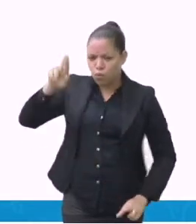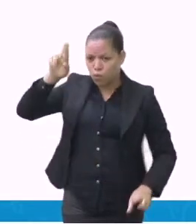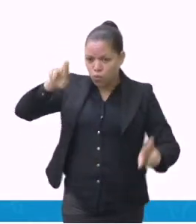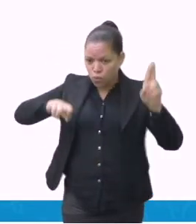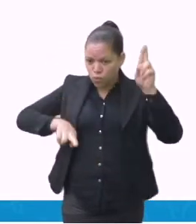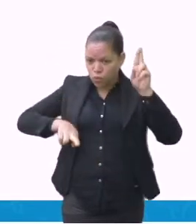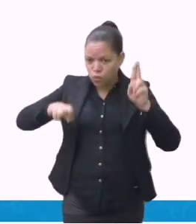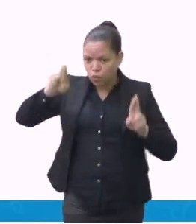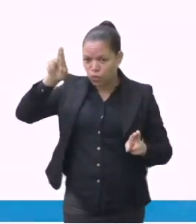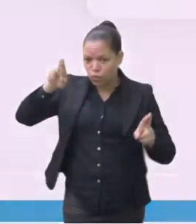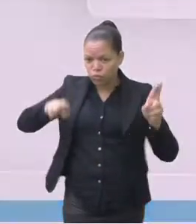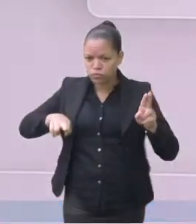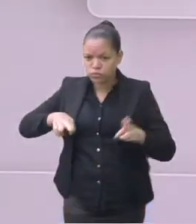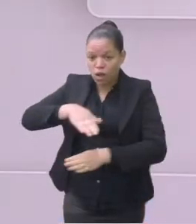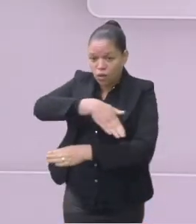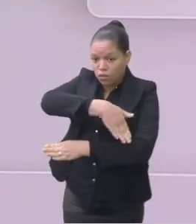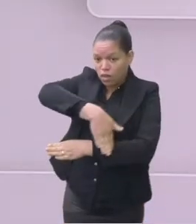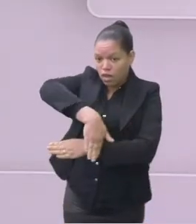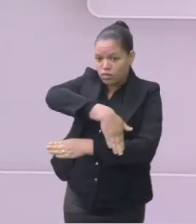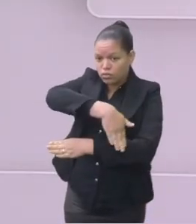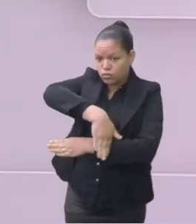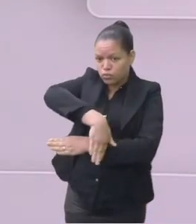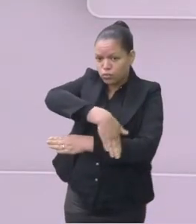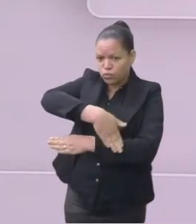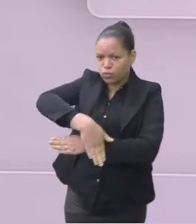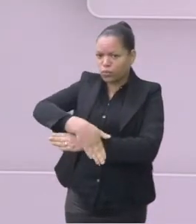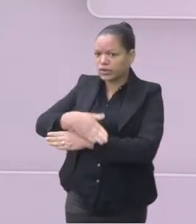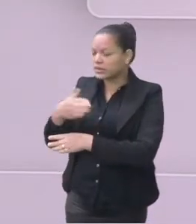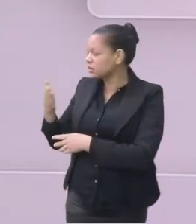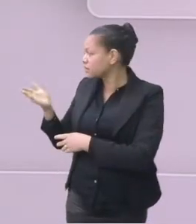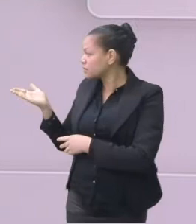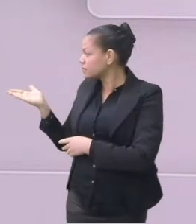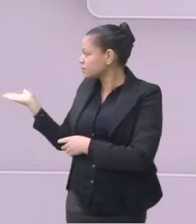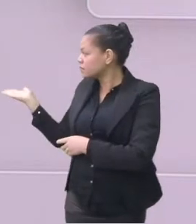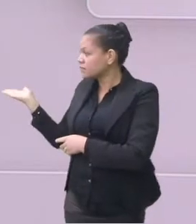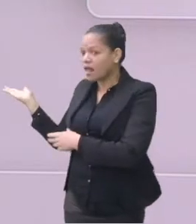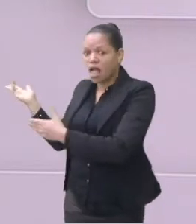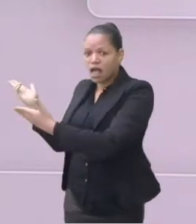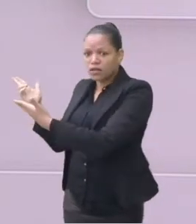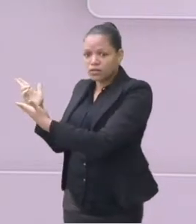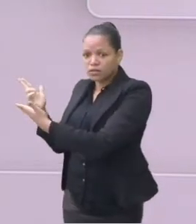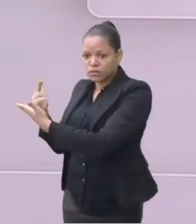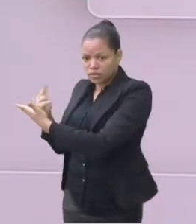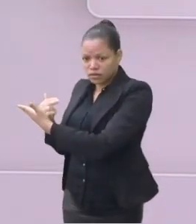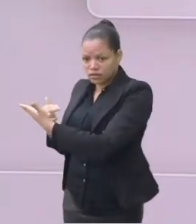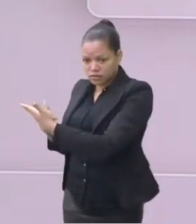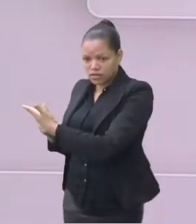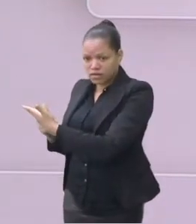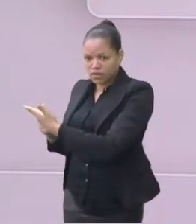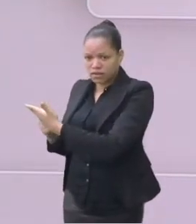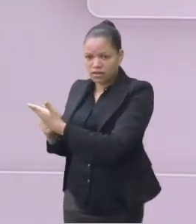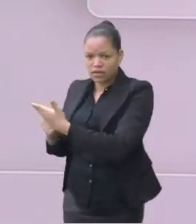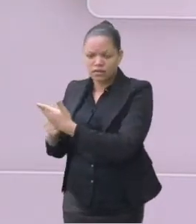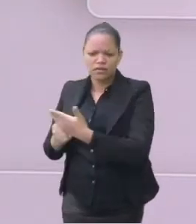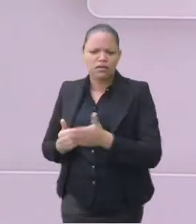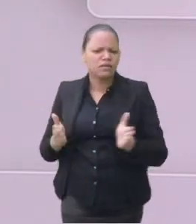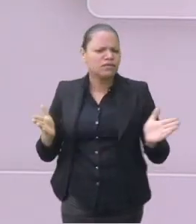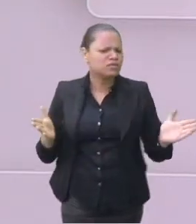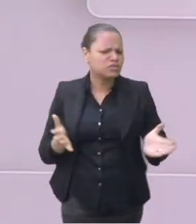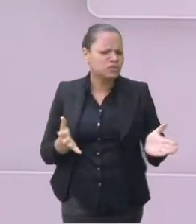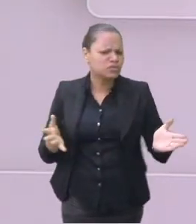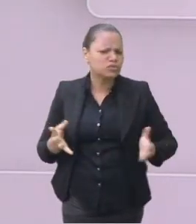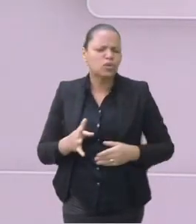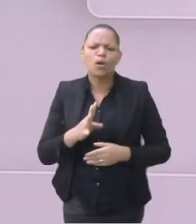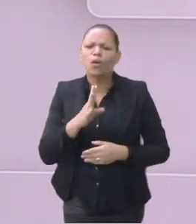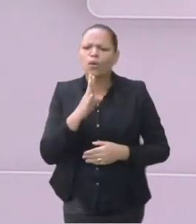nós vamos dar a posição em que essas ruas se encontram, utilizando esse mesmo conhecimento de retas e semirretas,